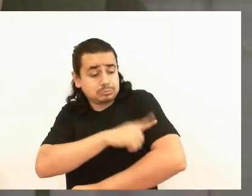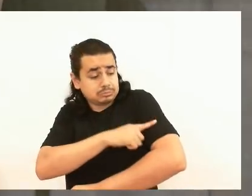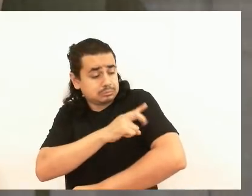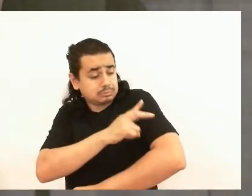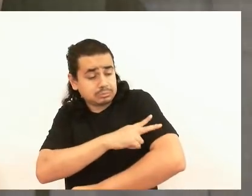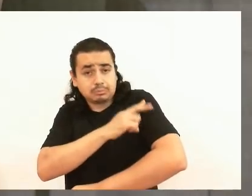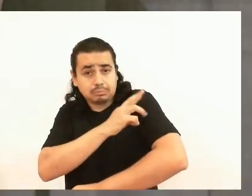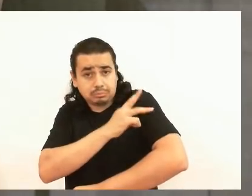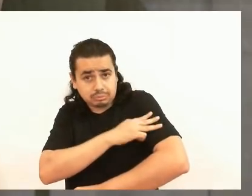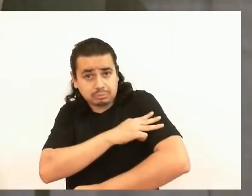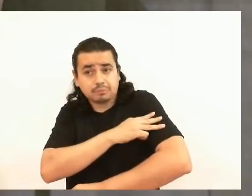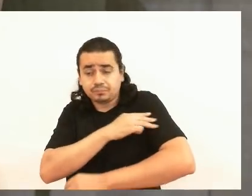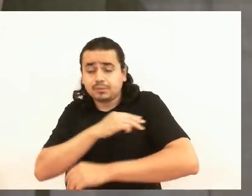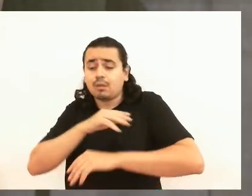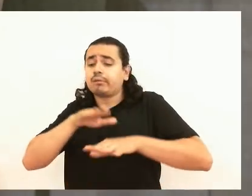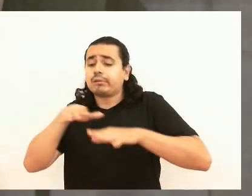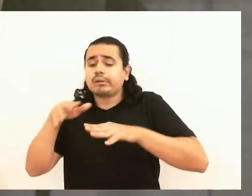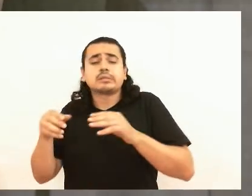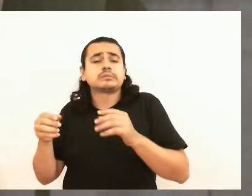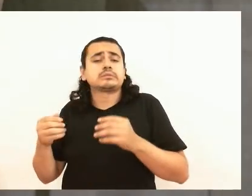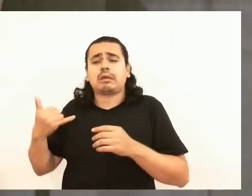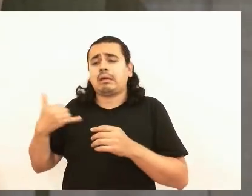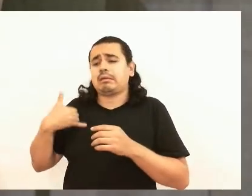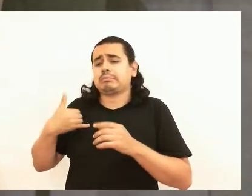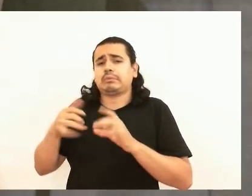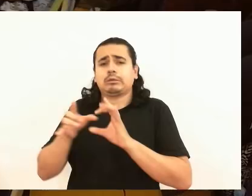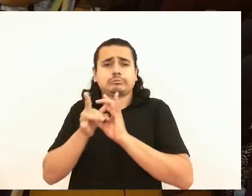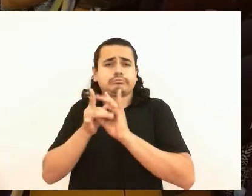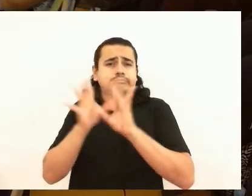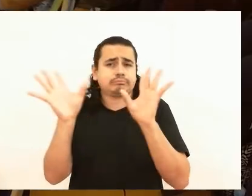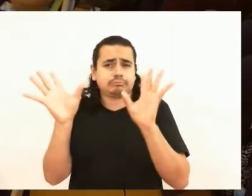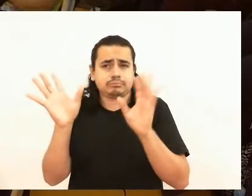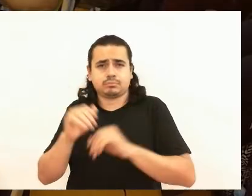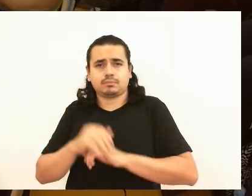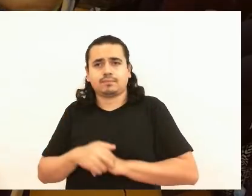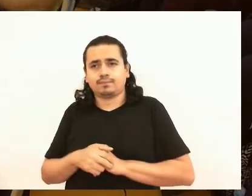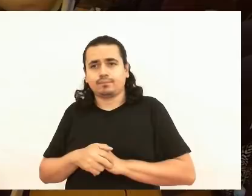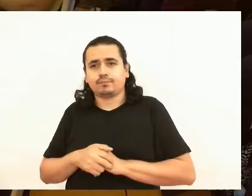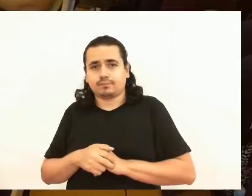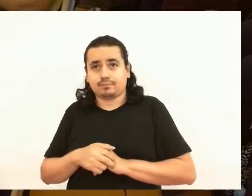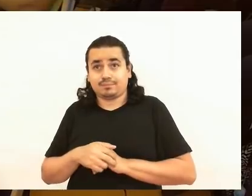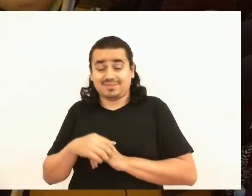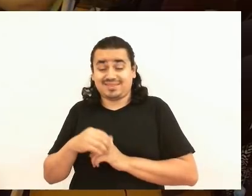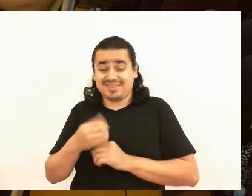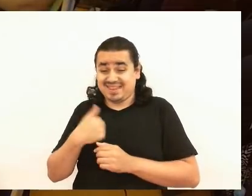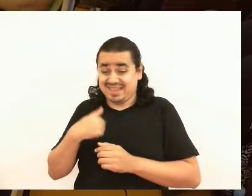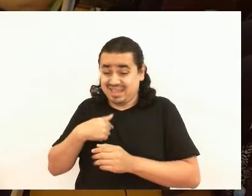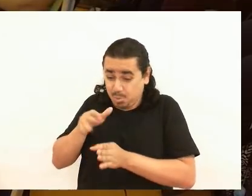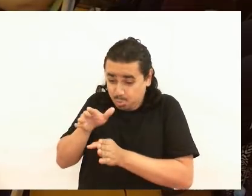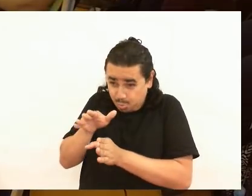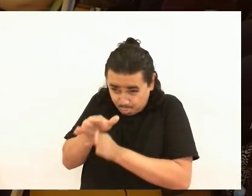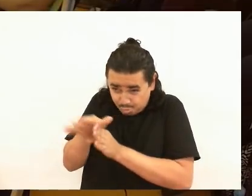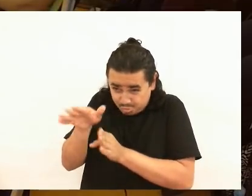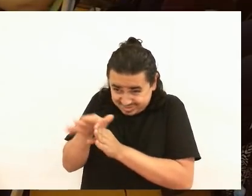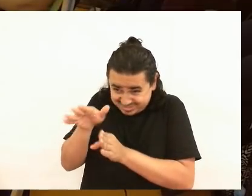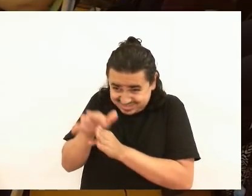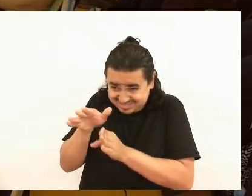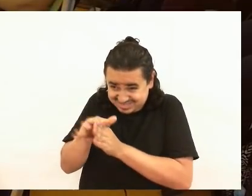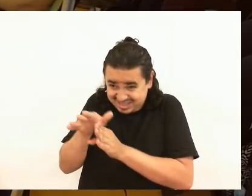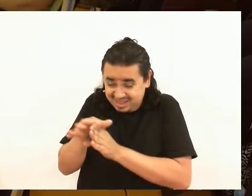para crianças de todas as faixas etárias né olha a minha sugestão que eu acho que é uma grande